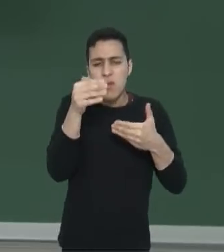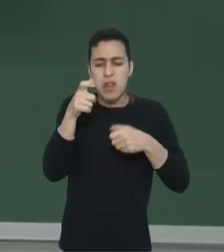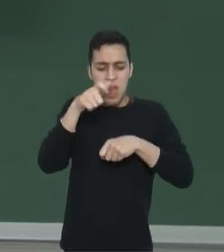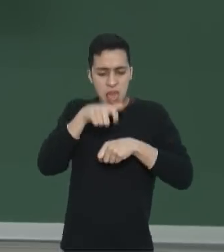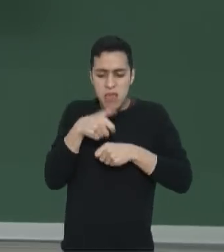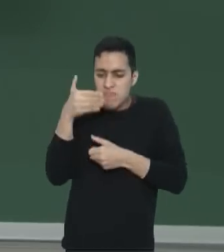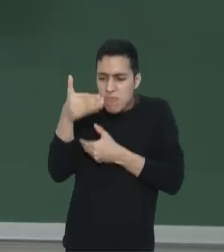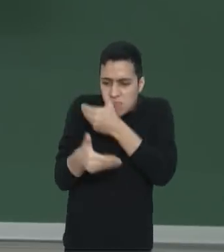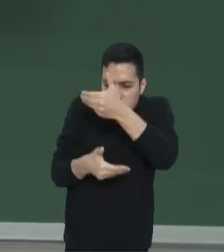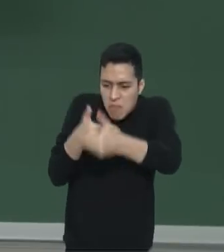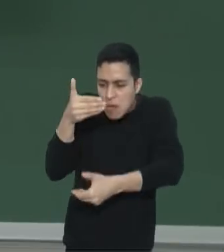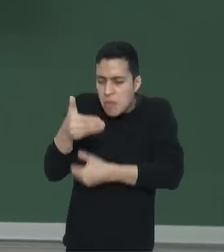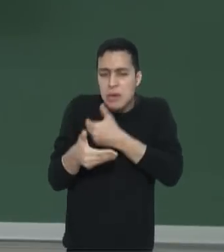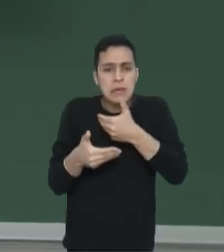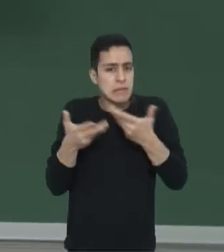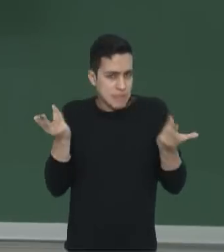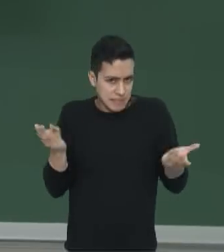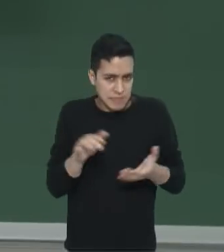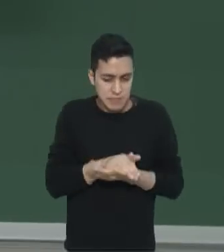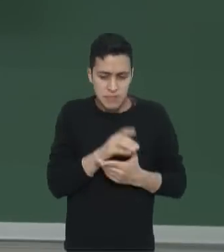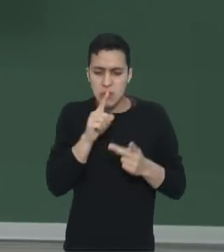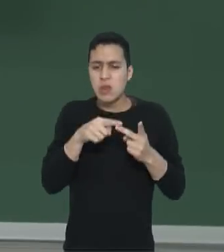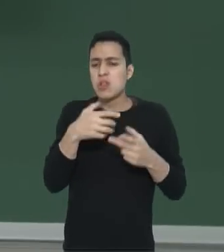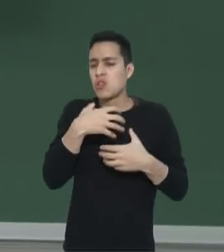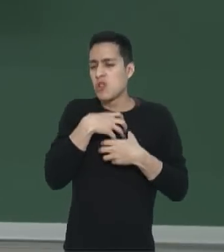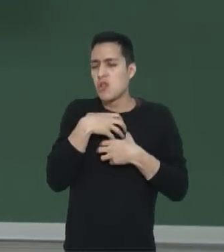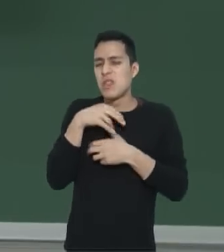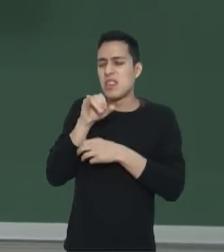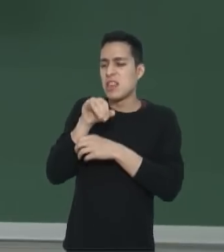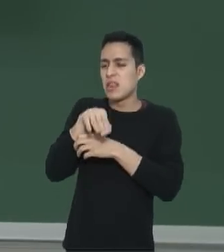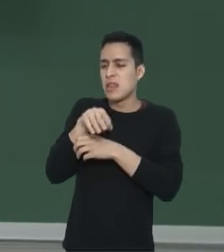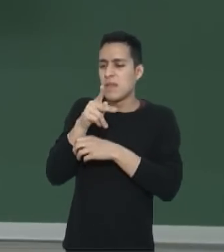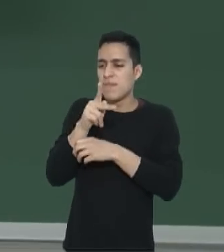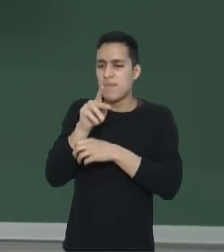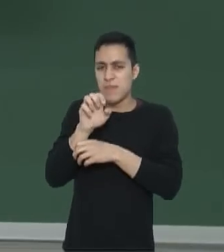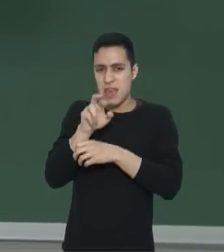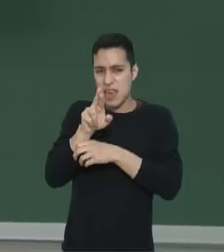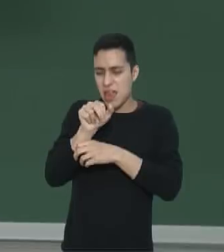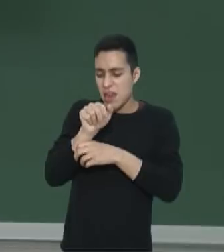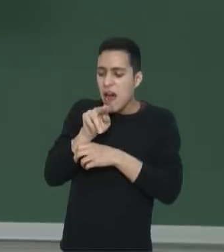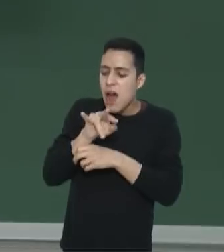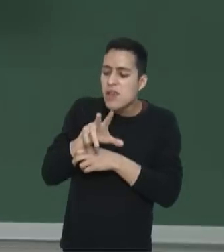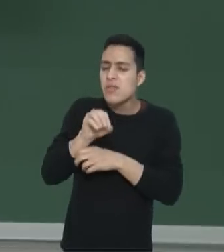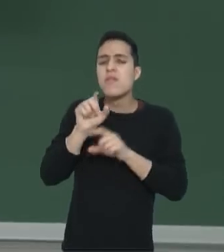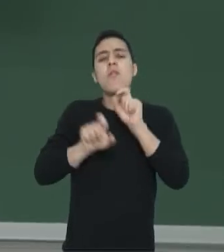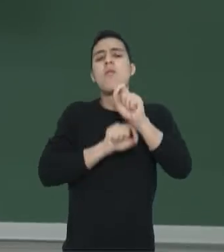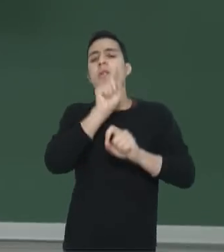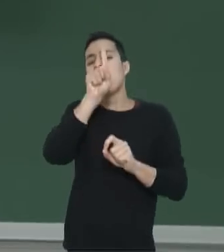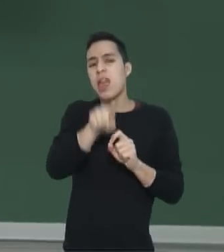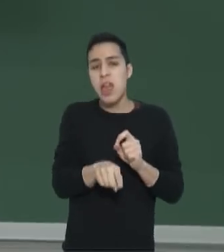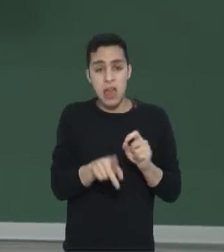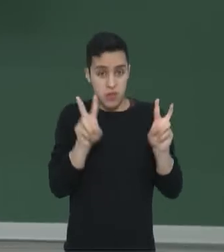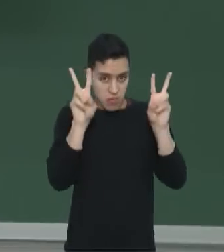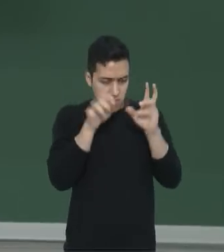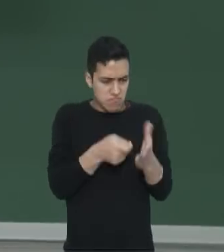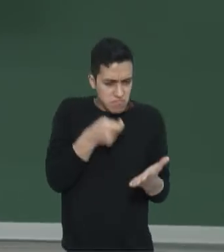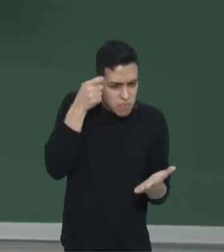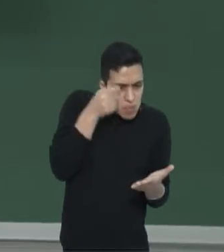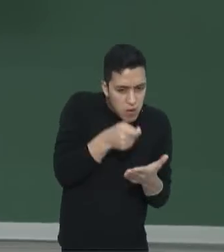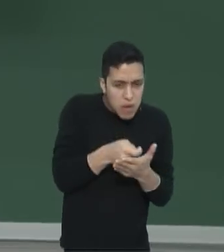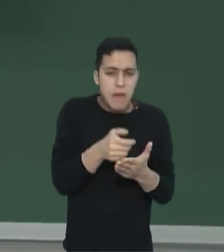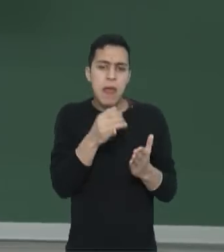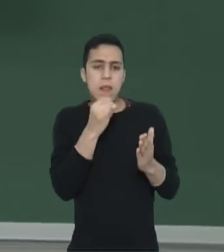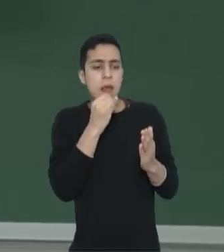algo contínuo. A questão do modo imperativo aparece bastante na questão da obrigatoriedade, quando